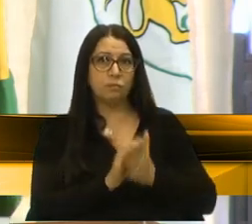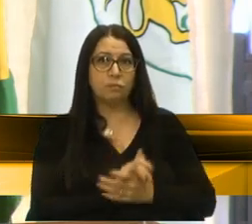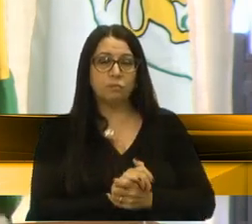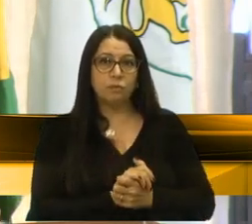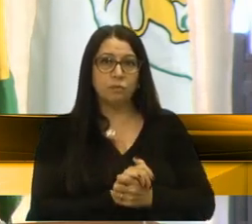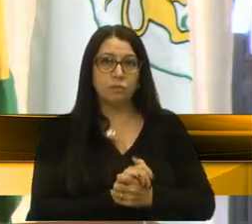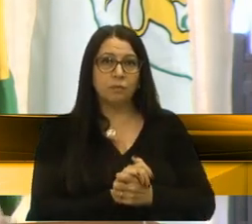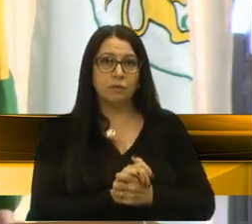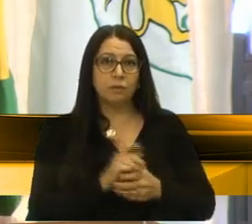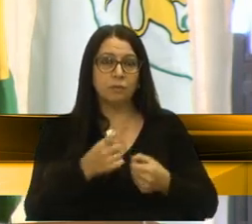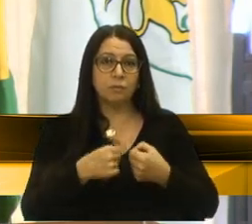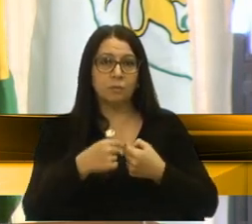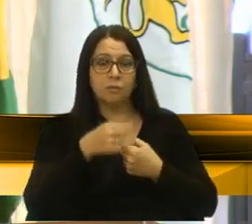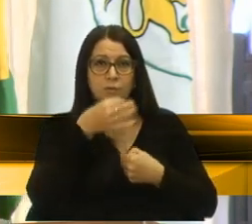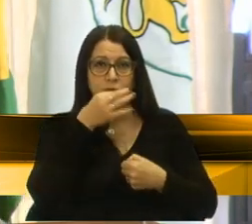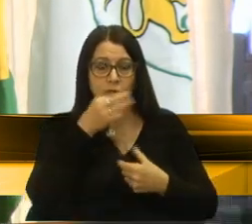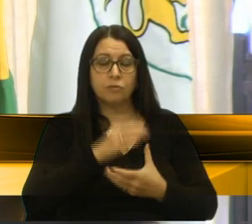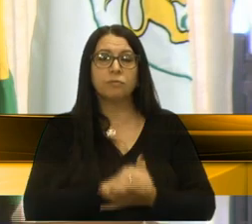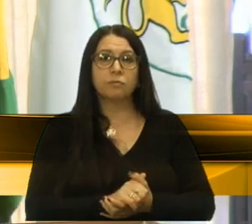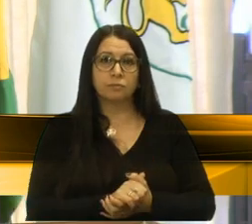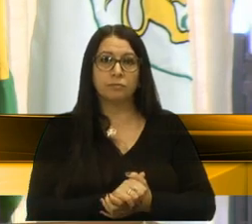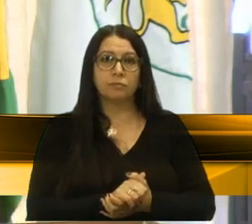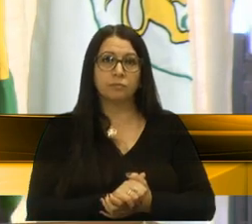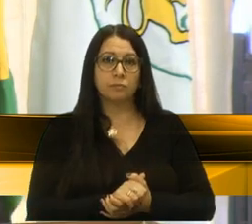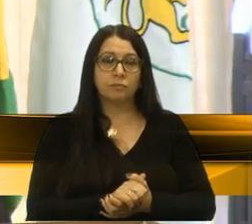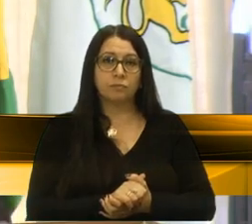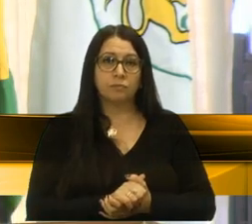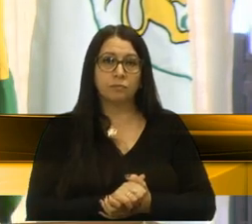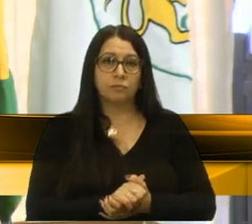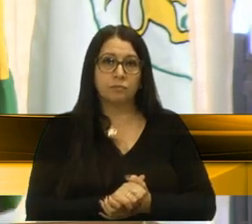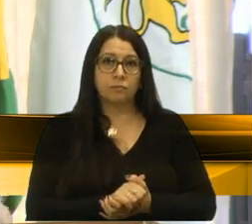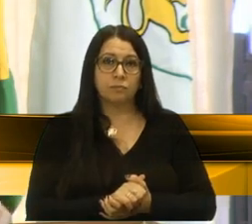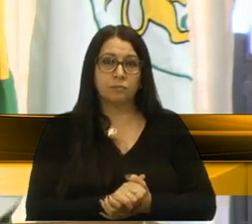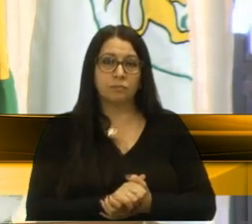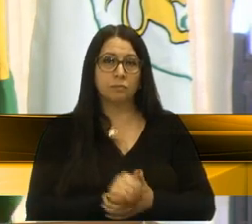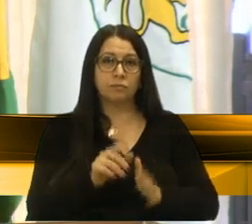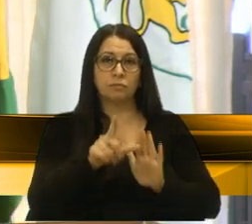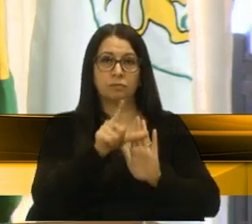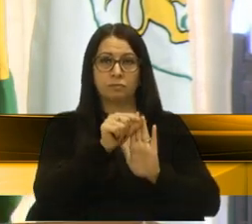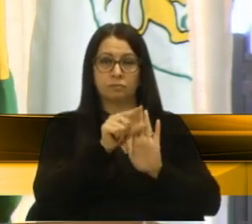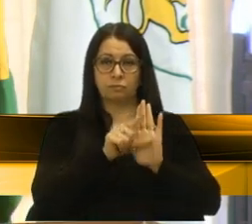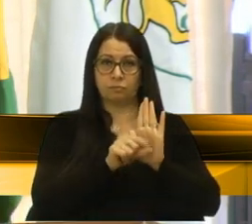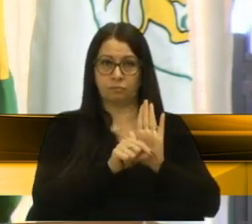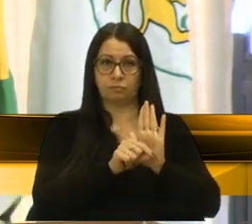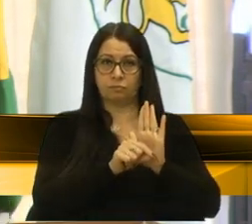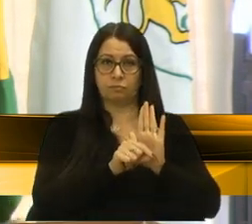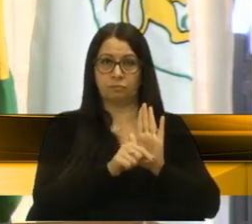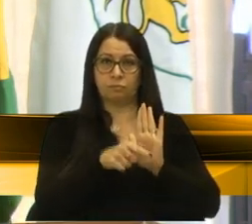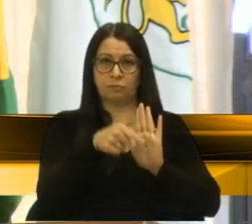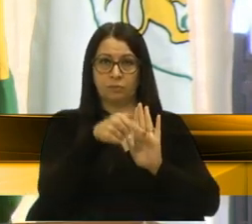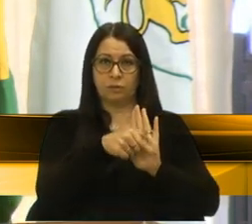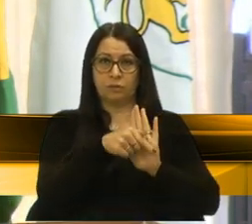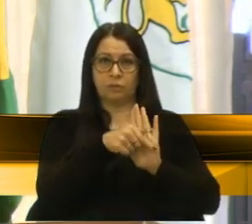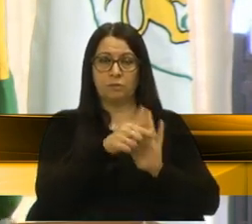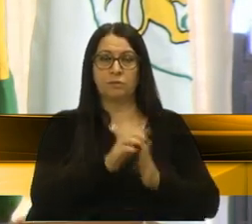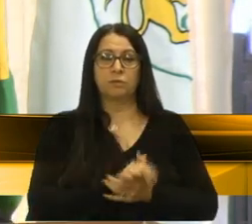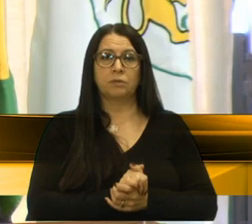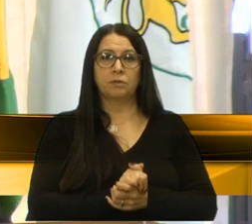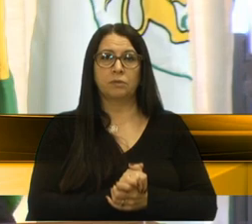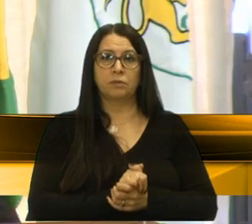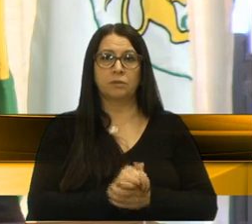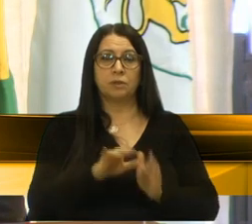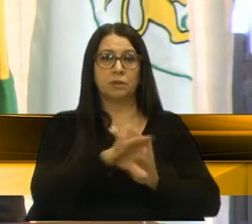do município de Caxias do Sul, no seu artigo 7º,